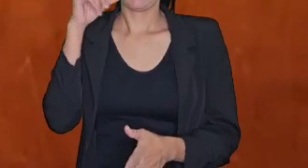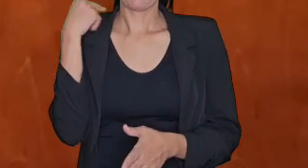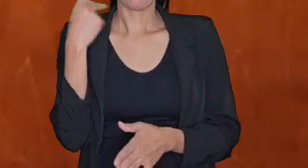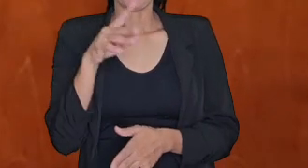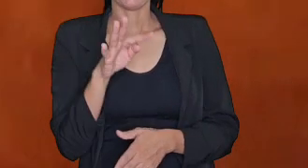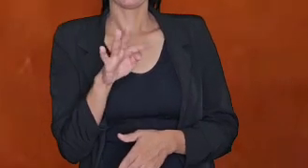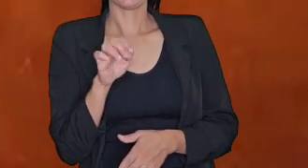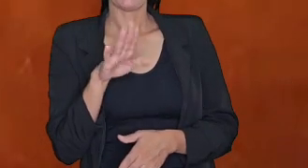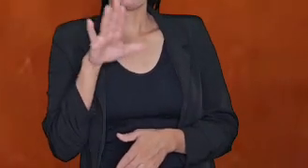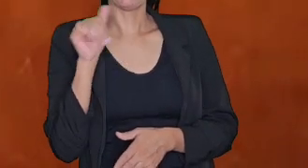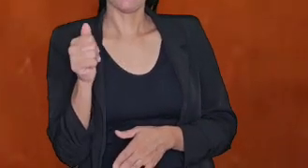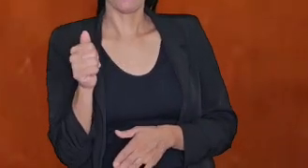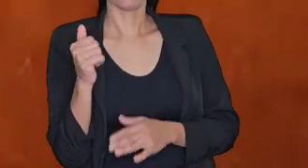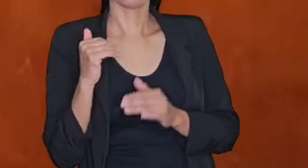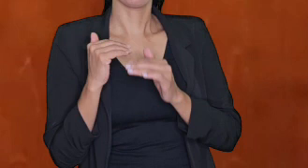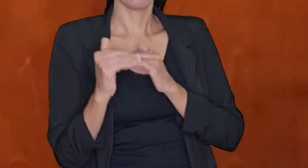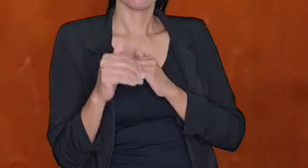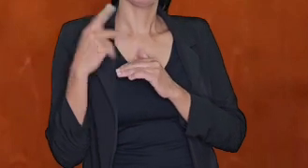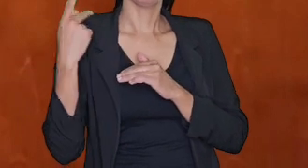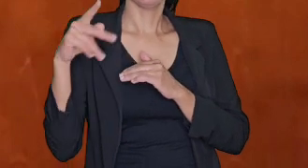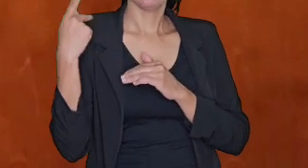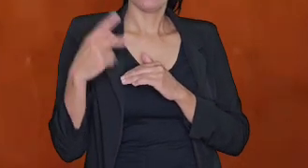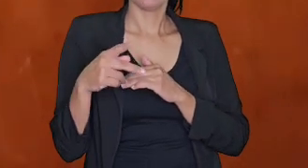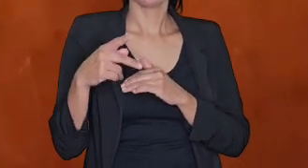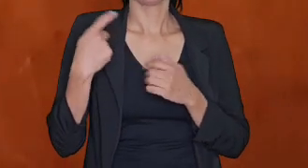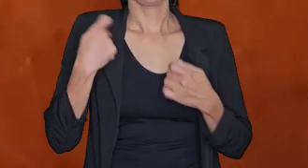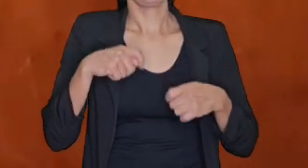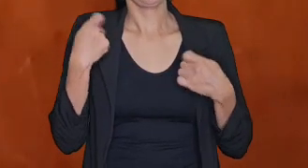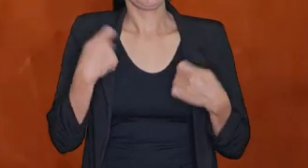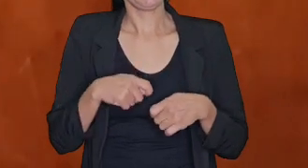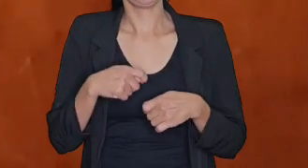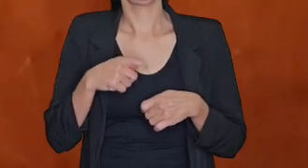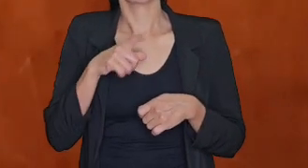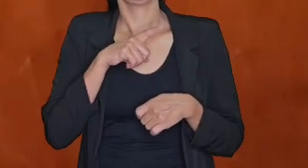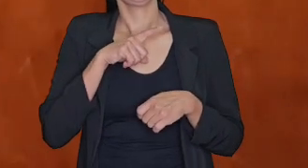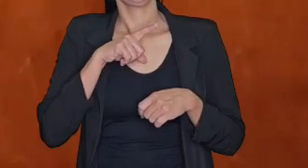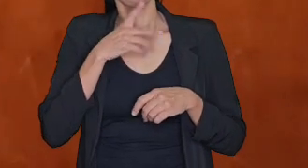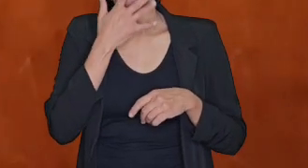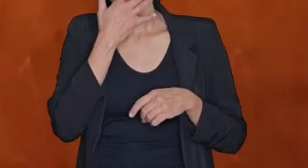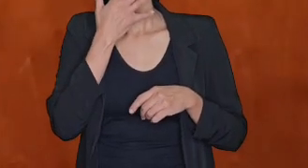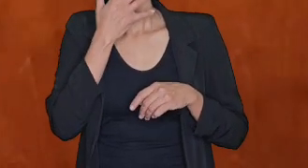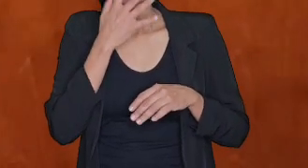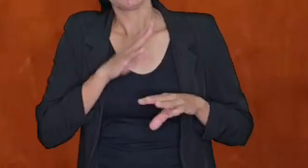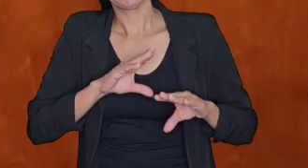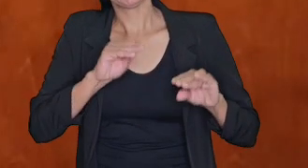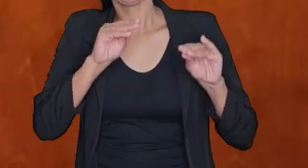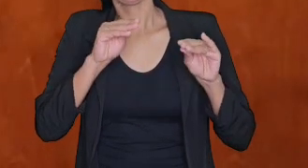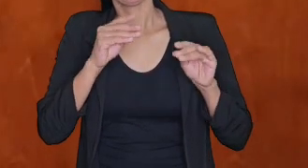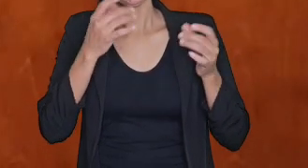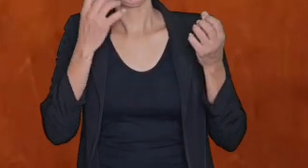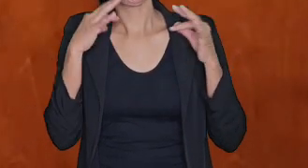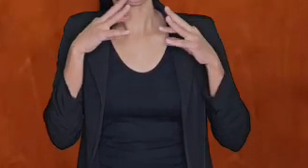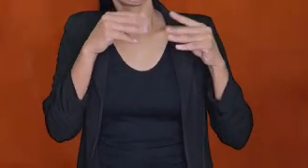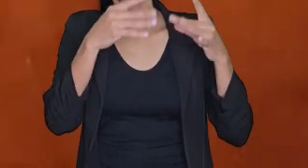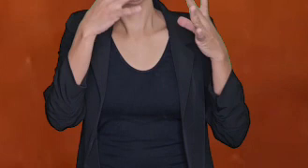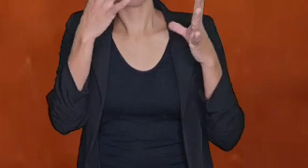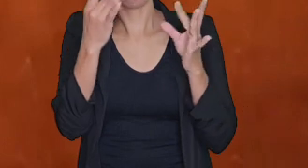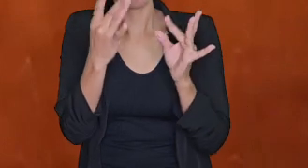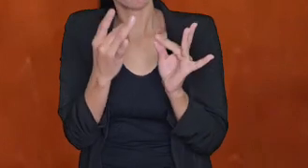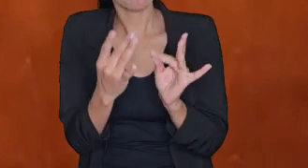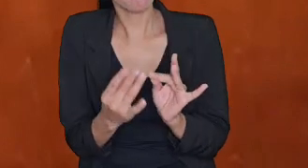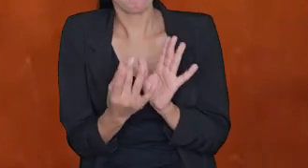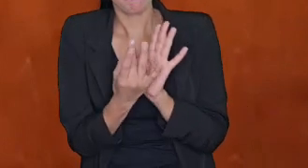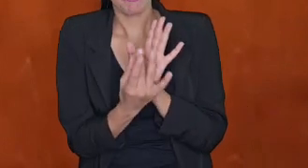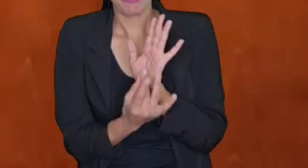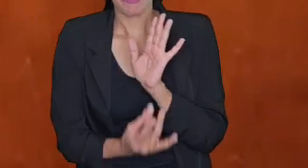anterior... Para o tabelião Hércules, padrão Hércules, eu preciso ter muito conforto,